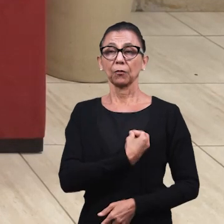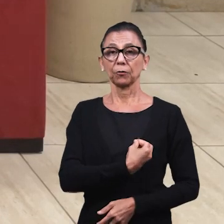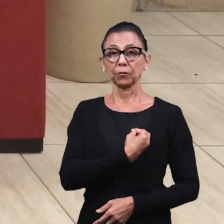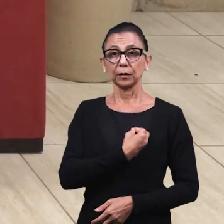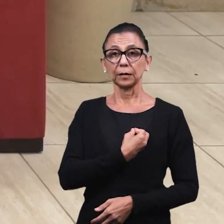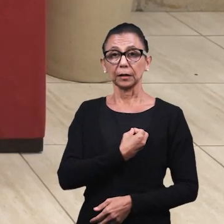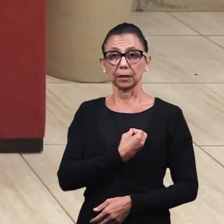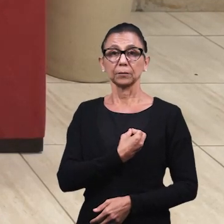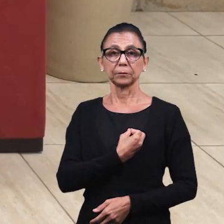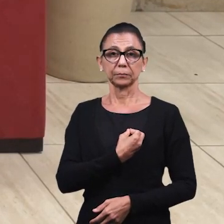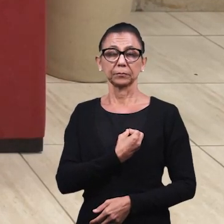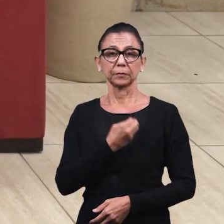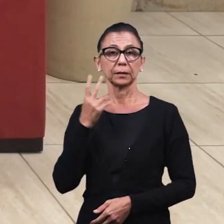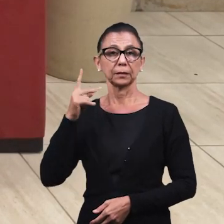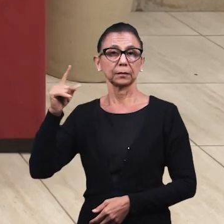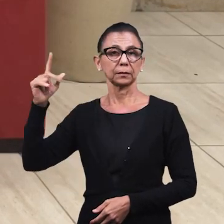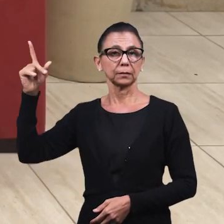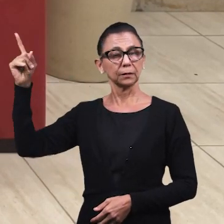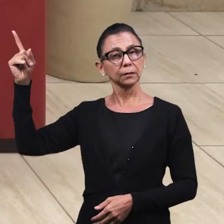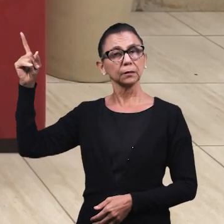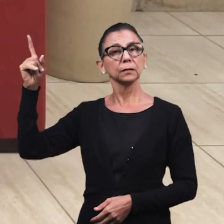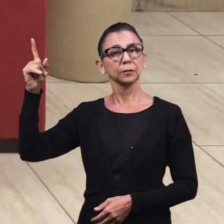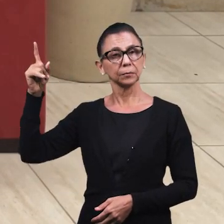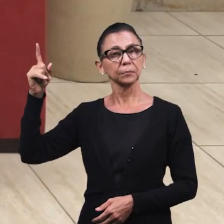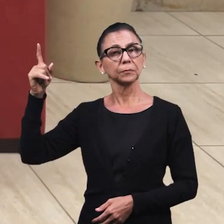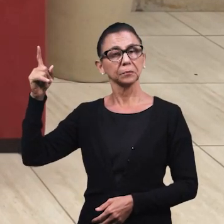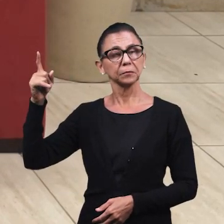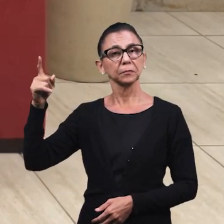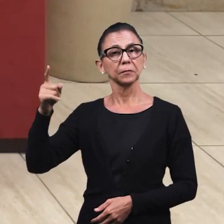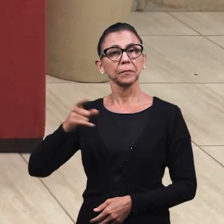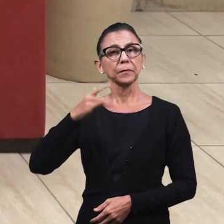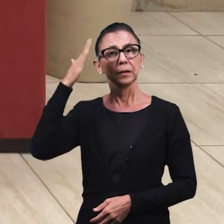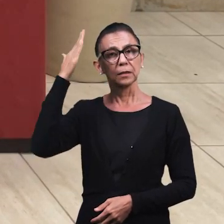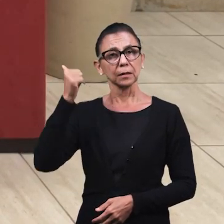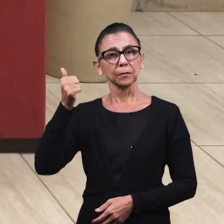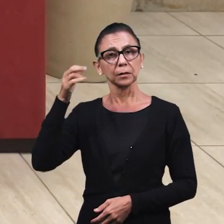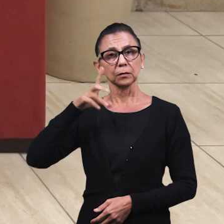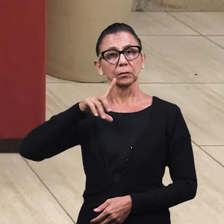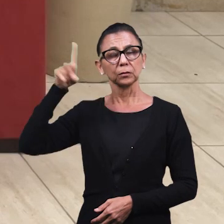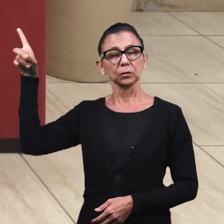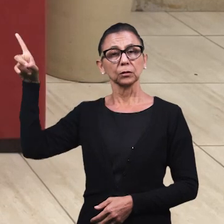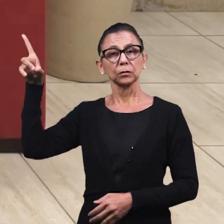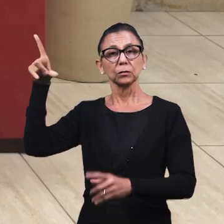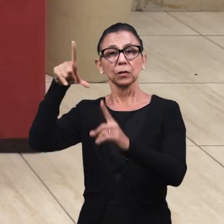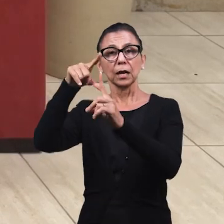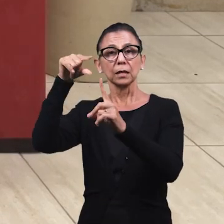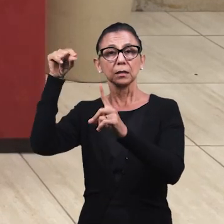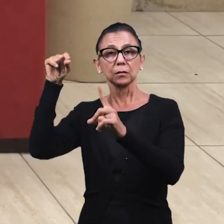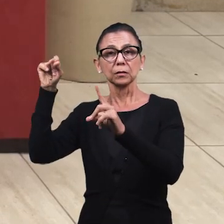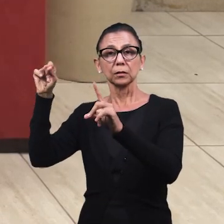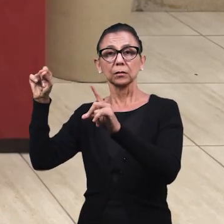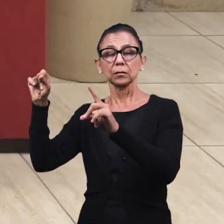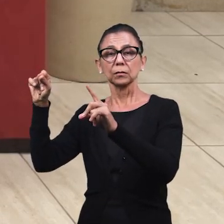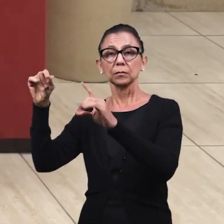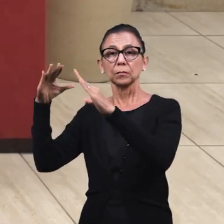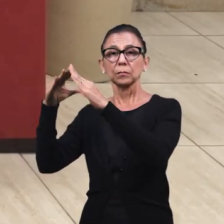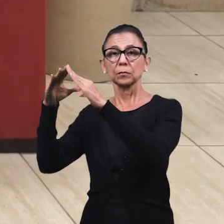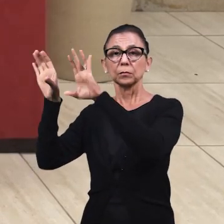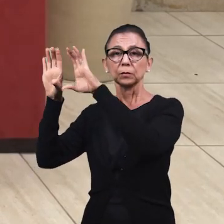tem trazido esse mistério é a vida eterna. Saber que nós fomos escolhidos para morar no